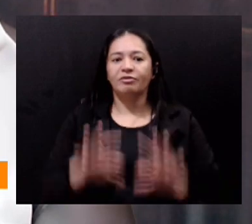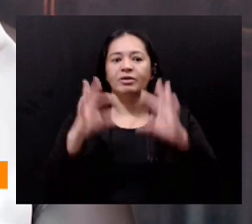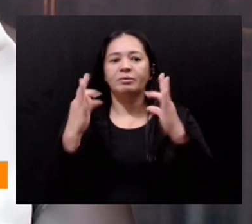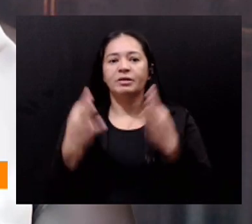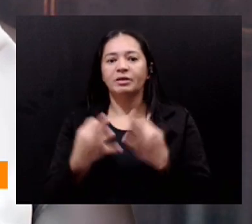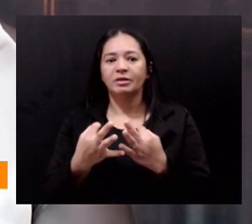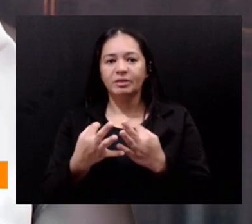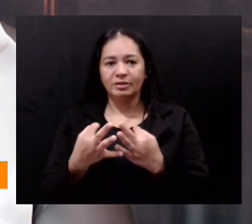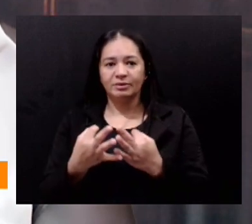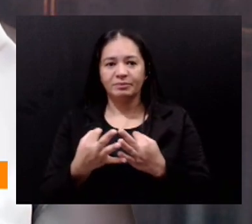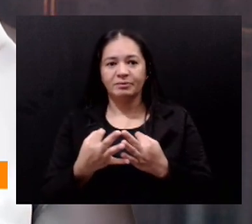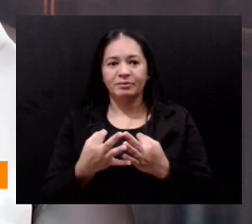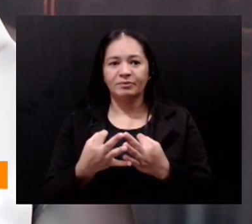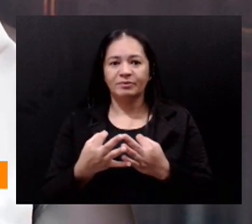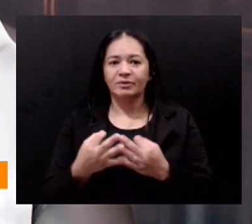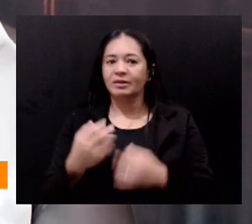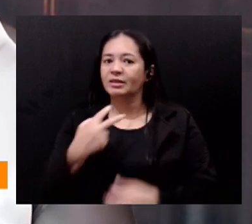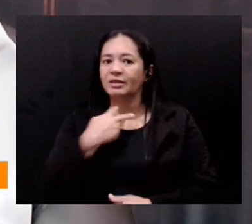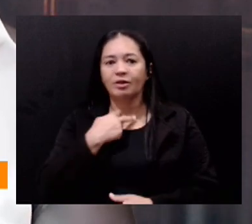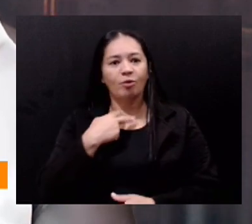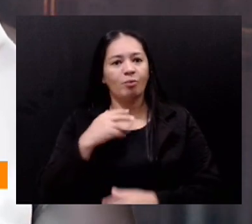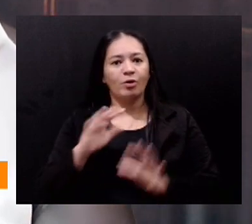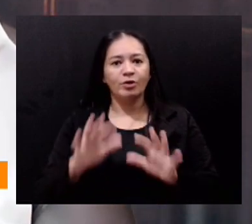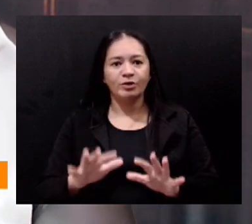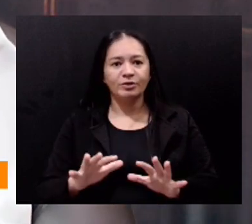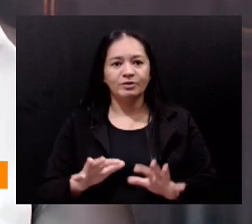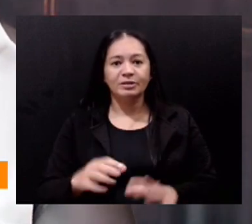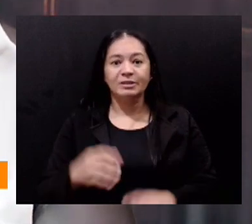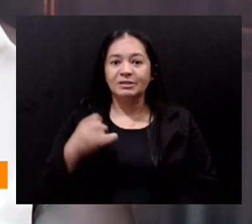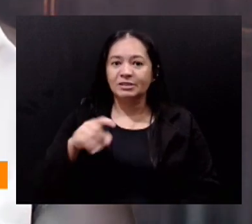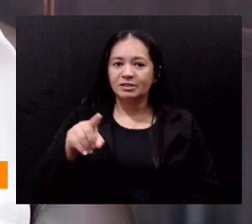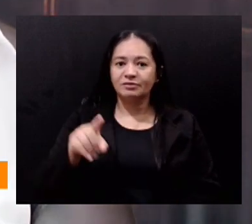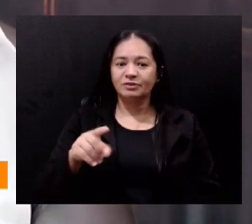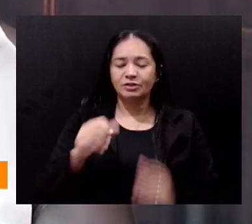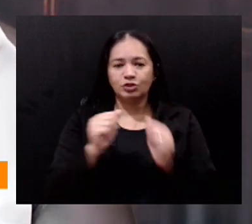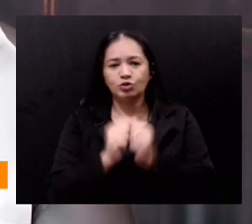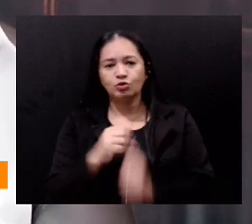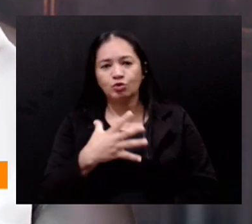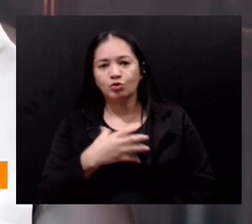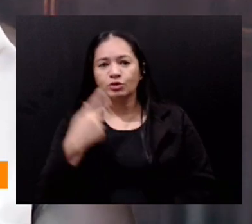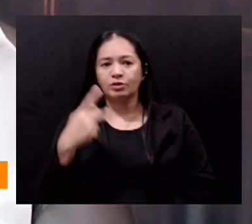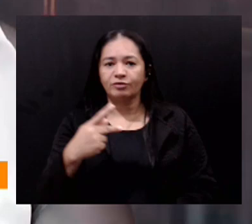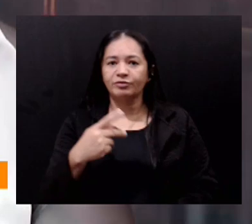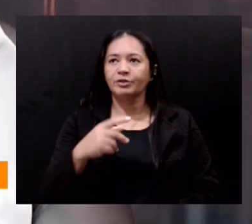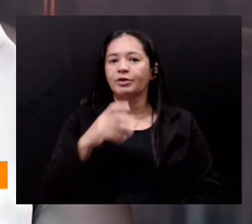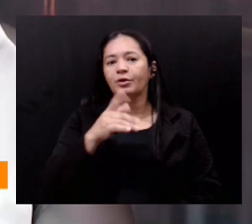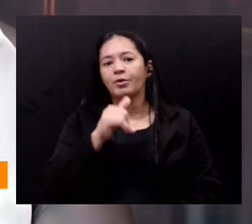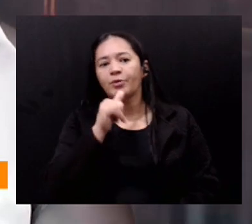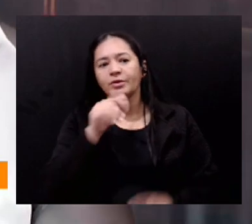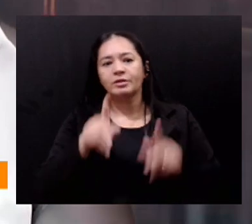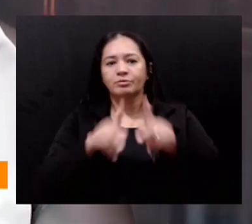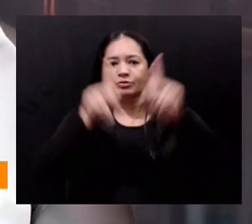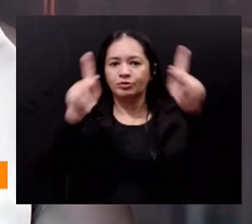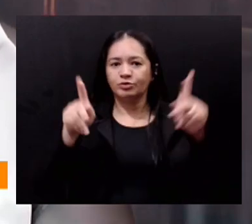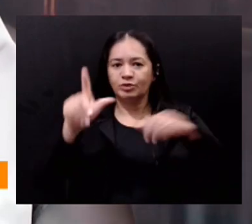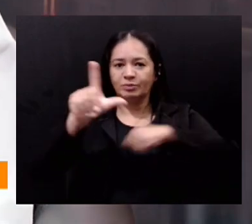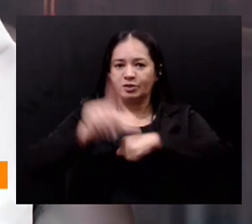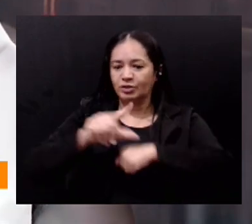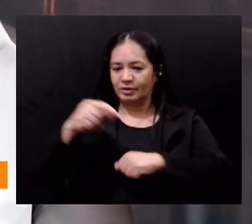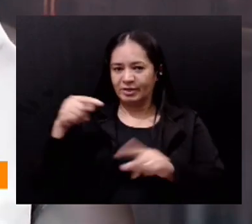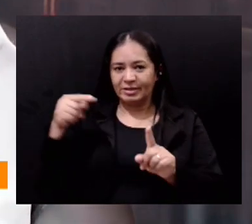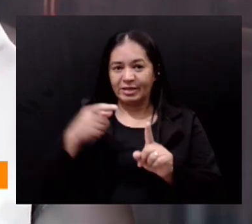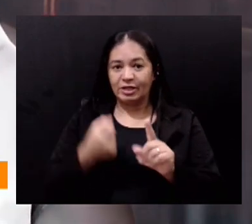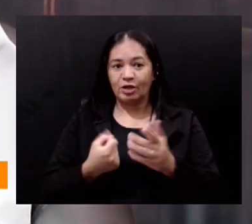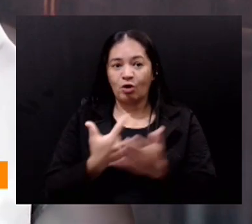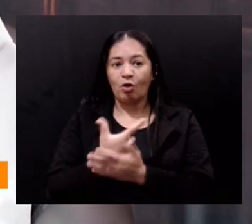papel, né. Uhum, Então, perfeito. assim, se você sai com o seu filho no shopping, por exemplo, vai para uma loja, ele vai comprar uma roupa, deixa